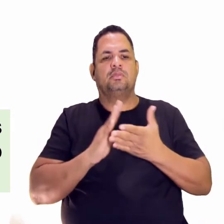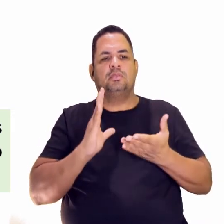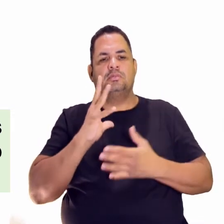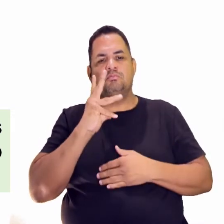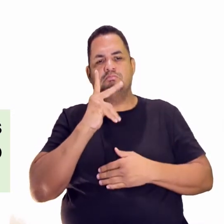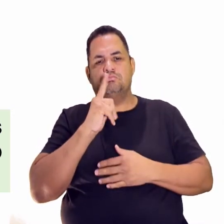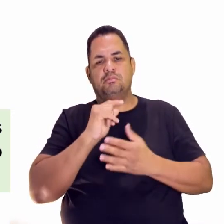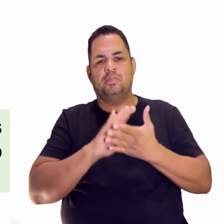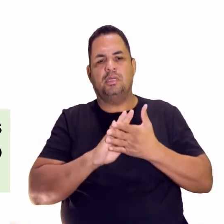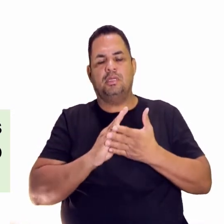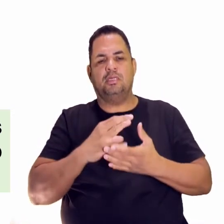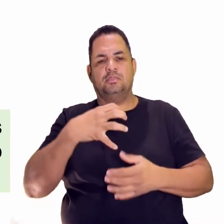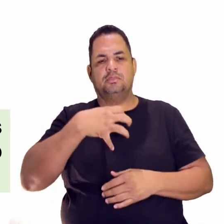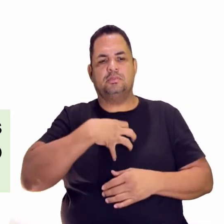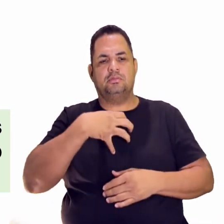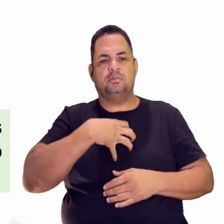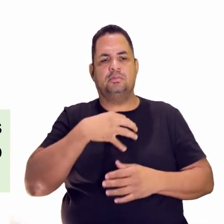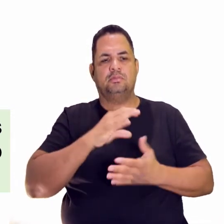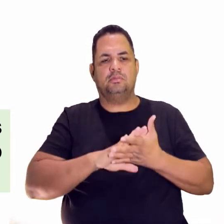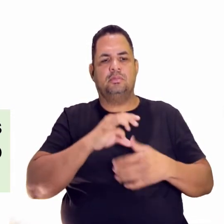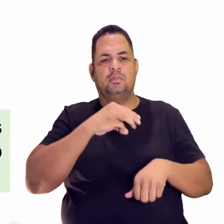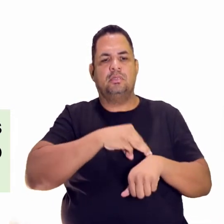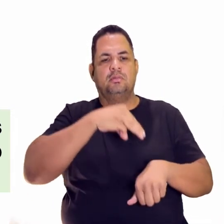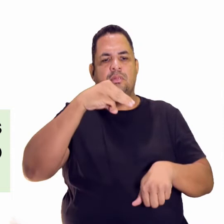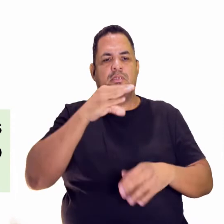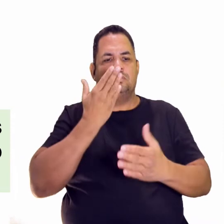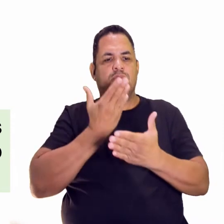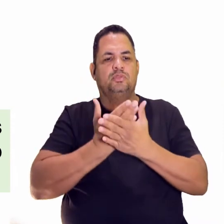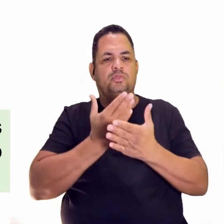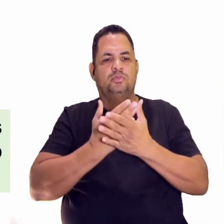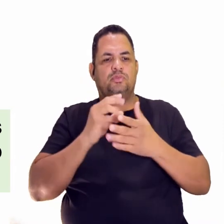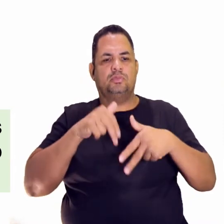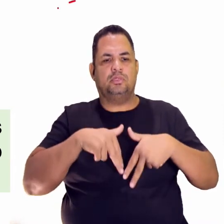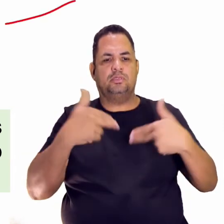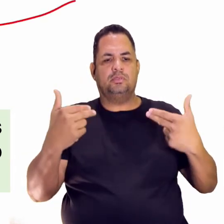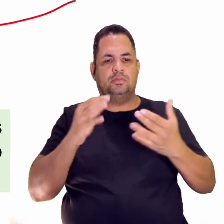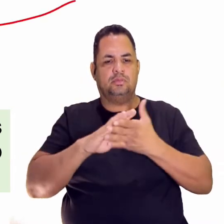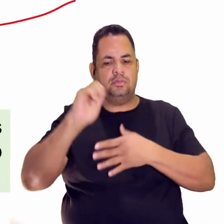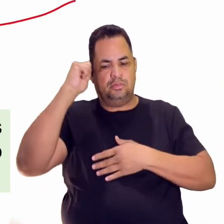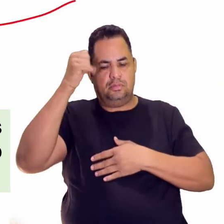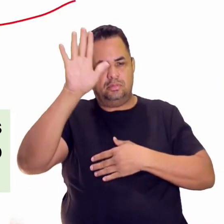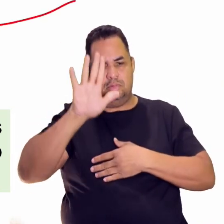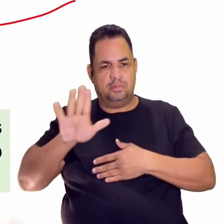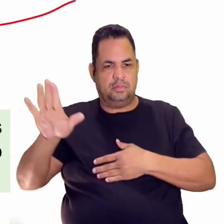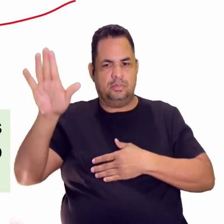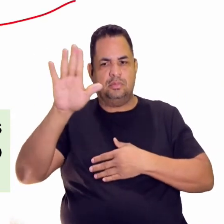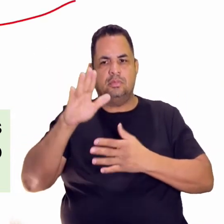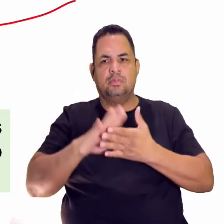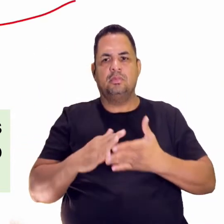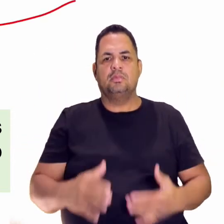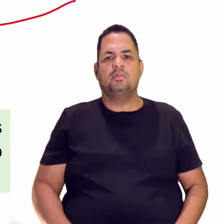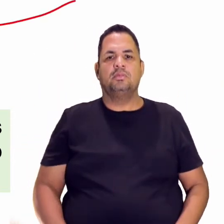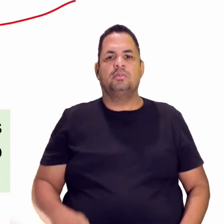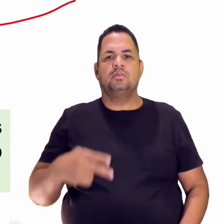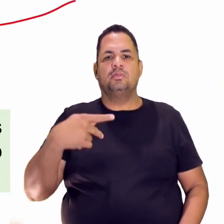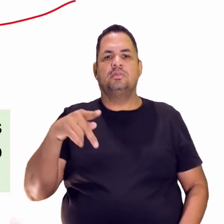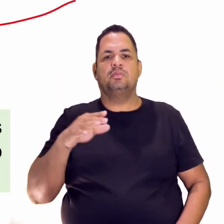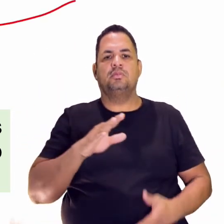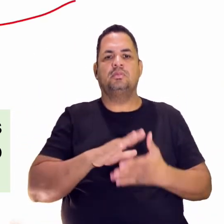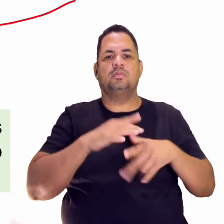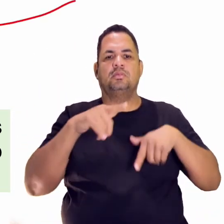né? E mestre em estudos étnicos e africanos. Então aqui está a artista. Seu trabalho